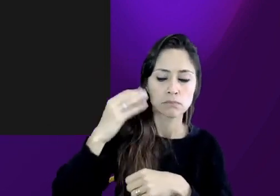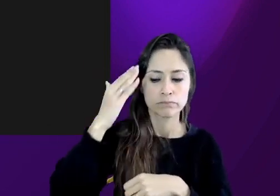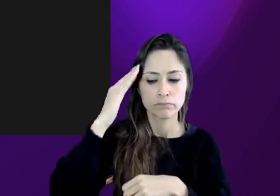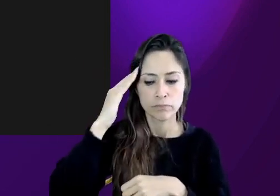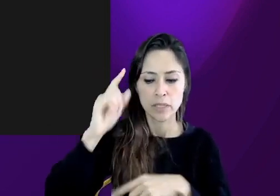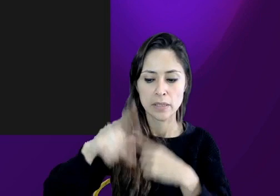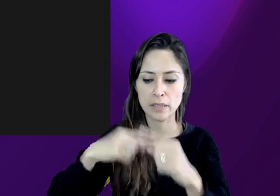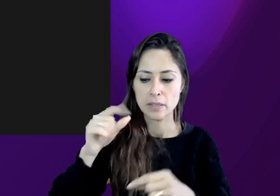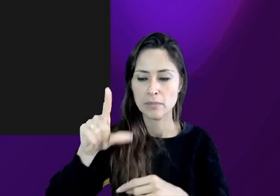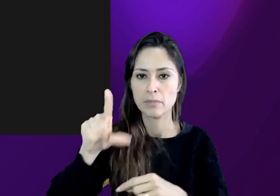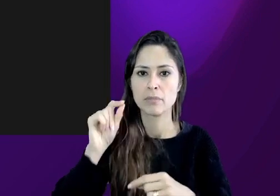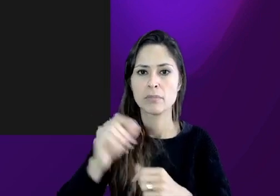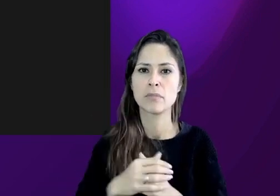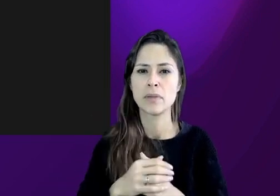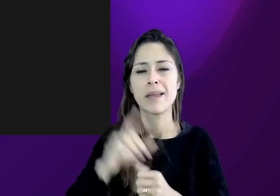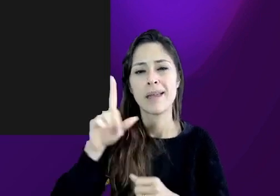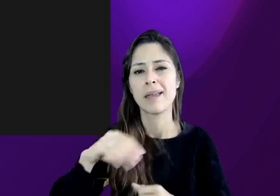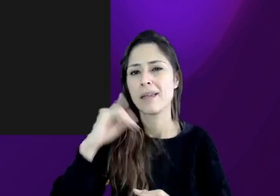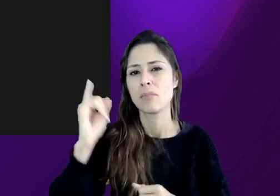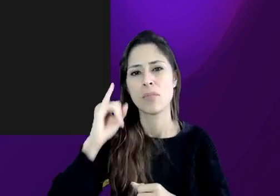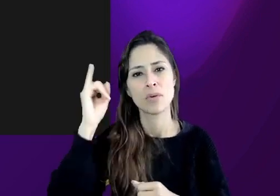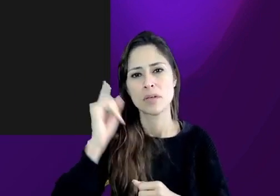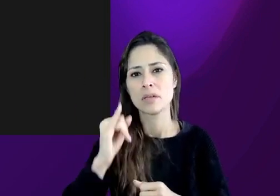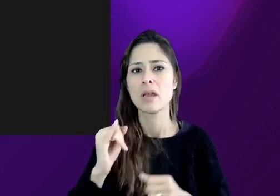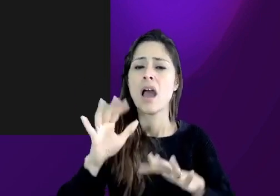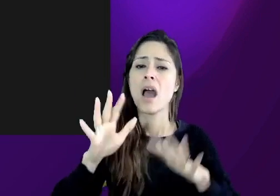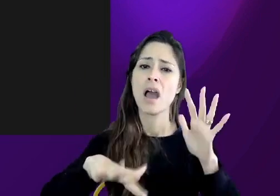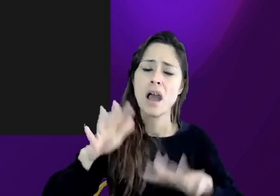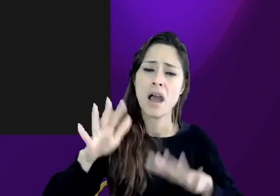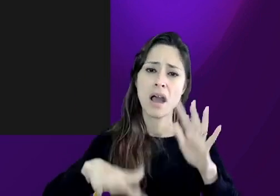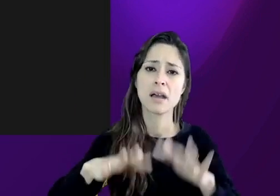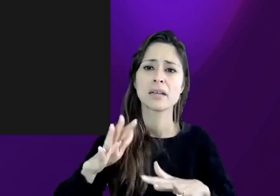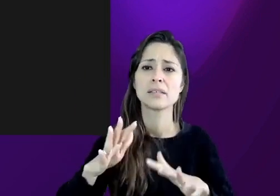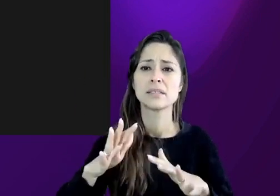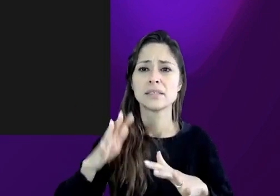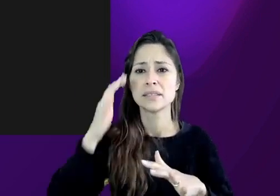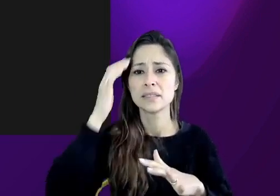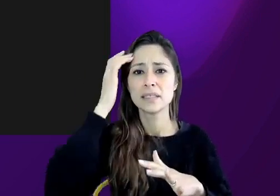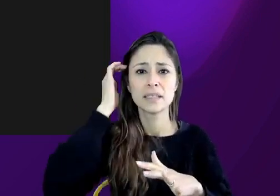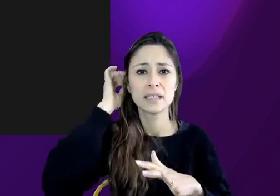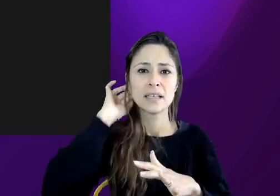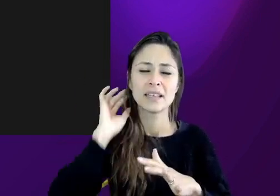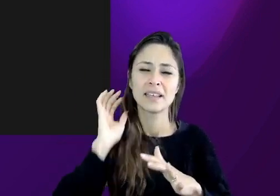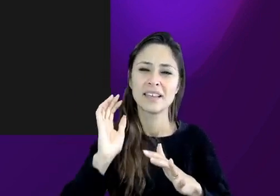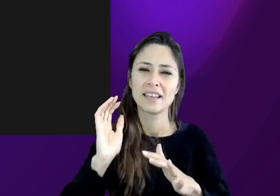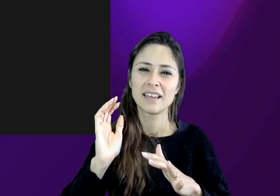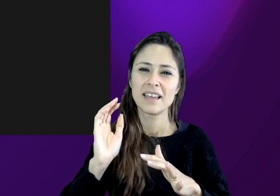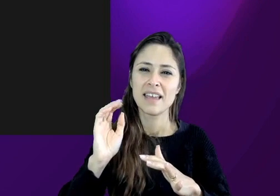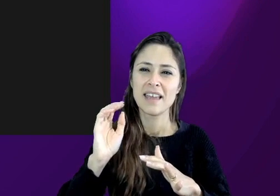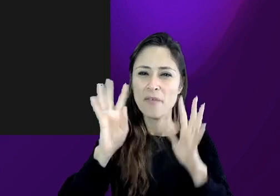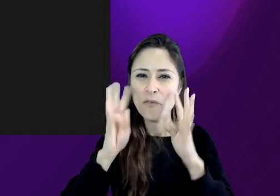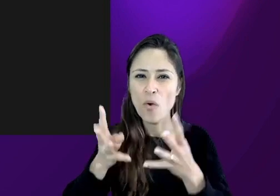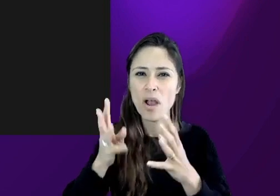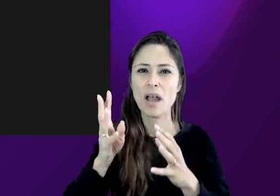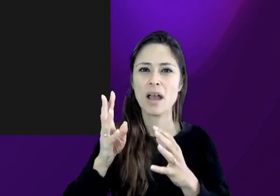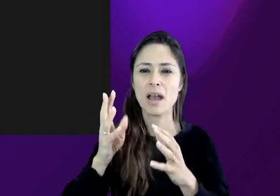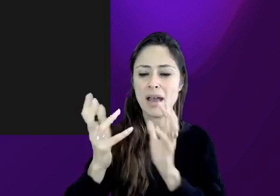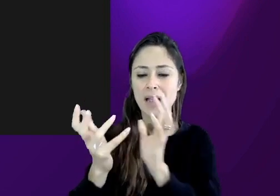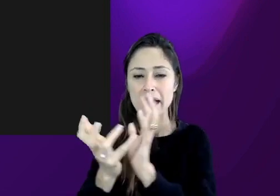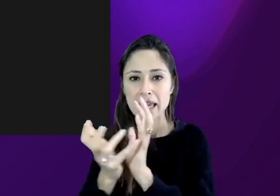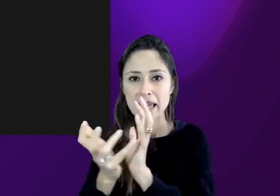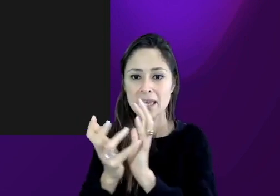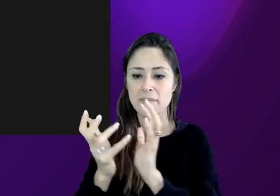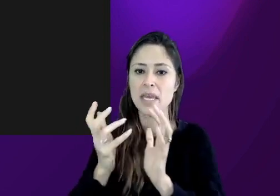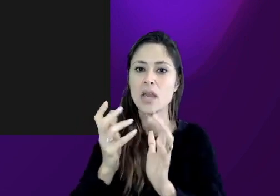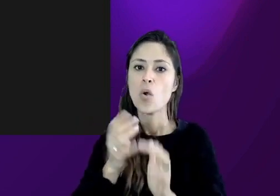uma importância muito grande e às vezes pouco lembrada pela gente da importância da equipe multidisciplinar, de ter